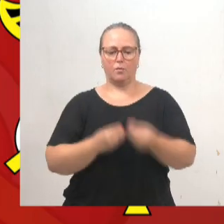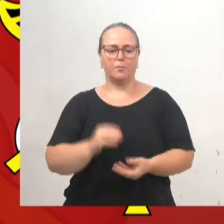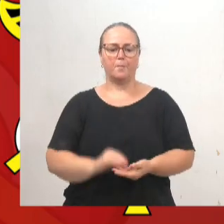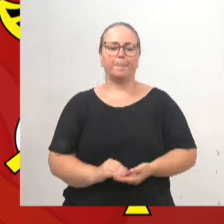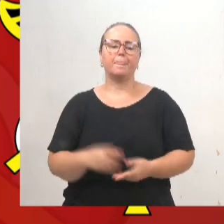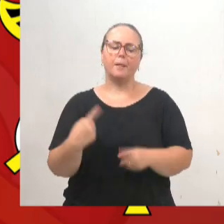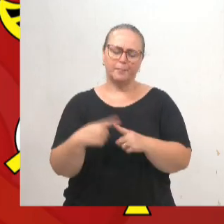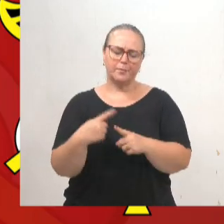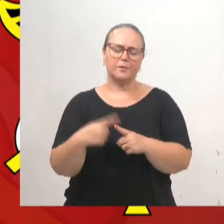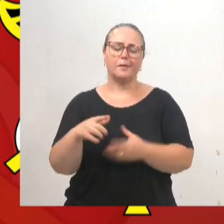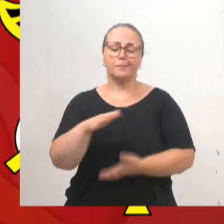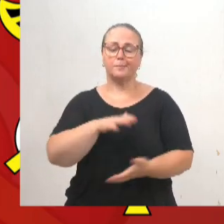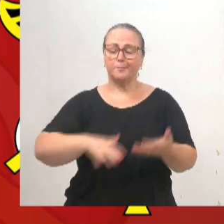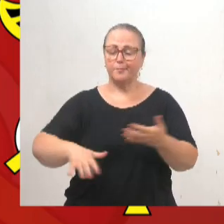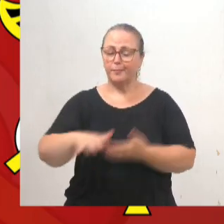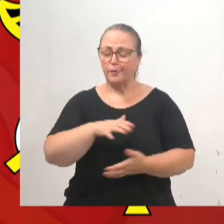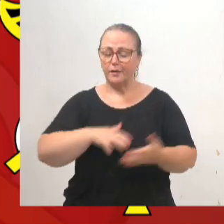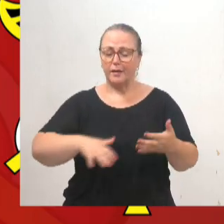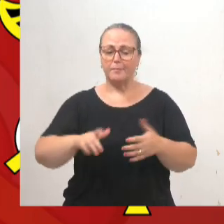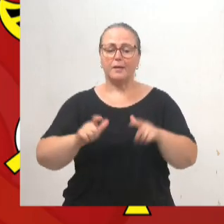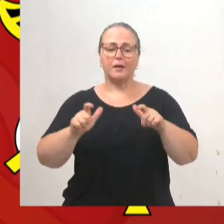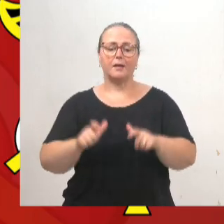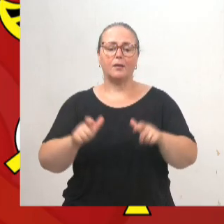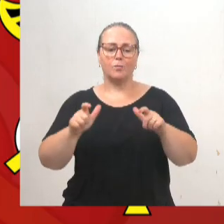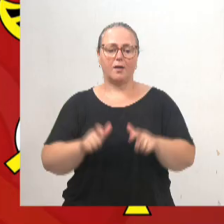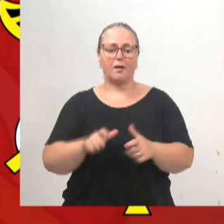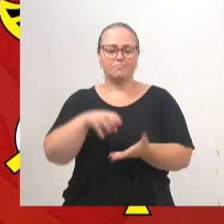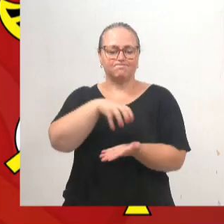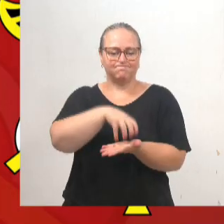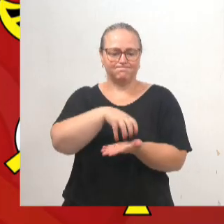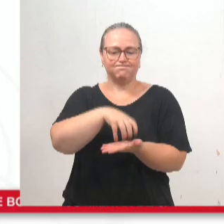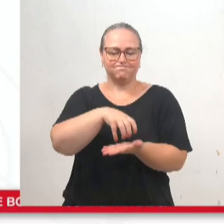polêmica que tem envolvido a nossa central. Certo?